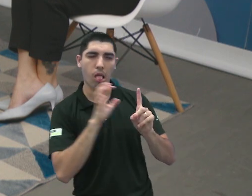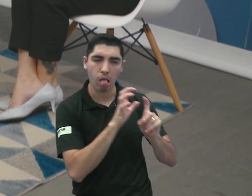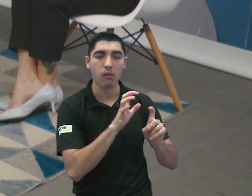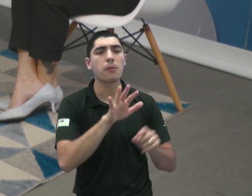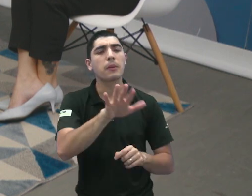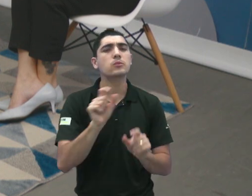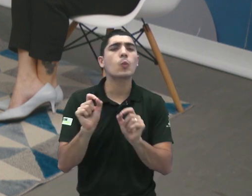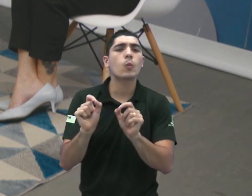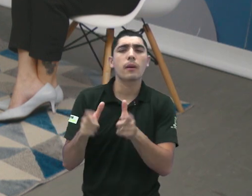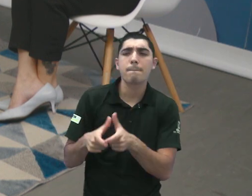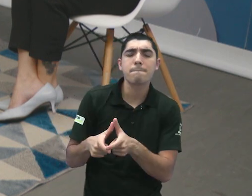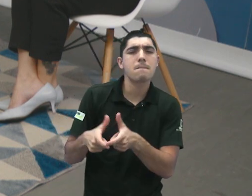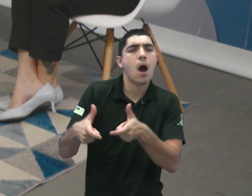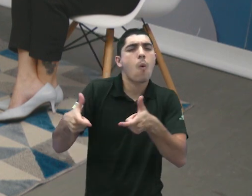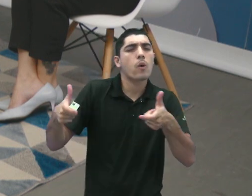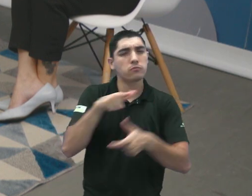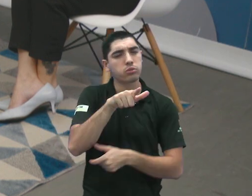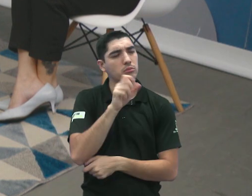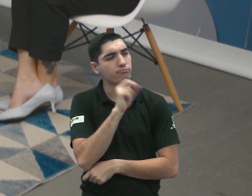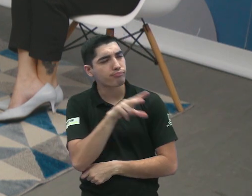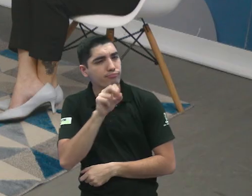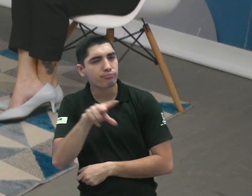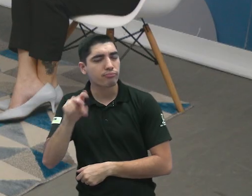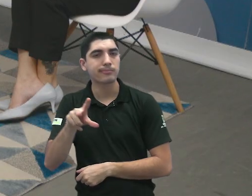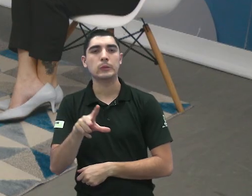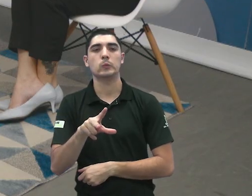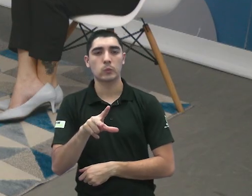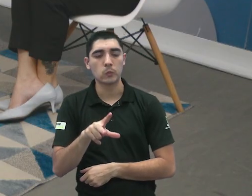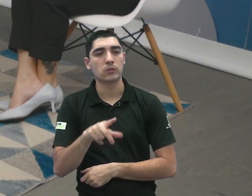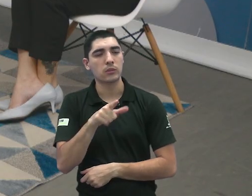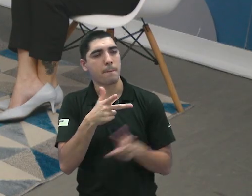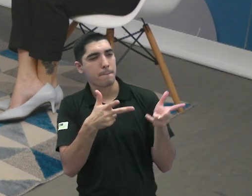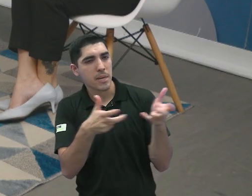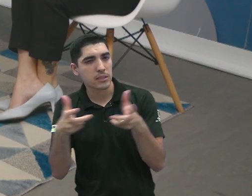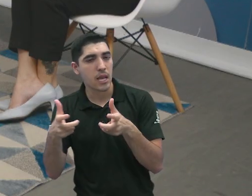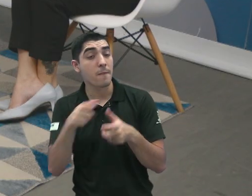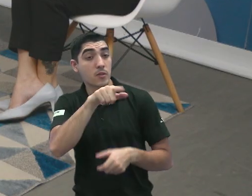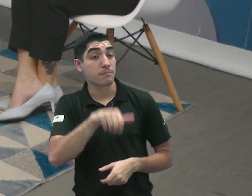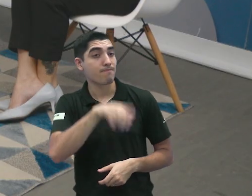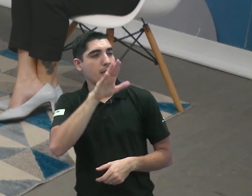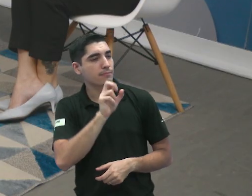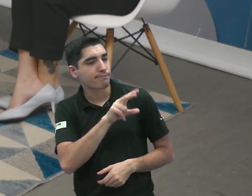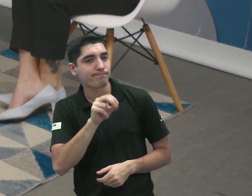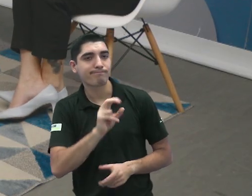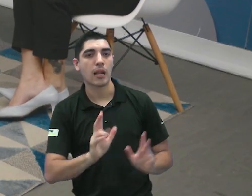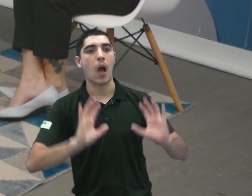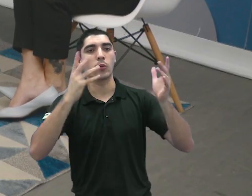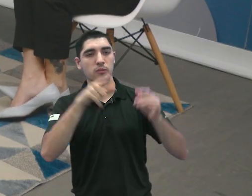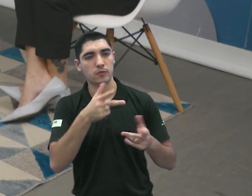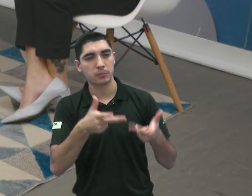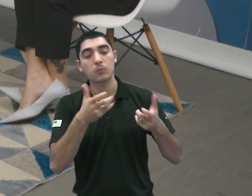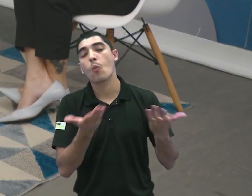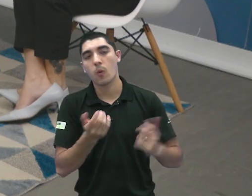mais comuns também que vocês costumam, né, a senhora costuma atender nessas situações? Importante